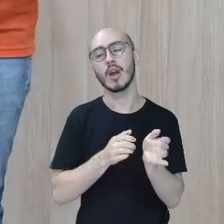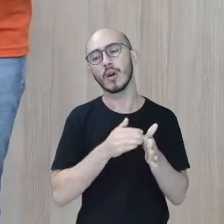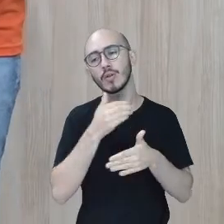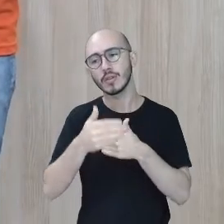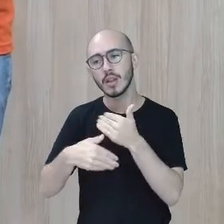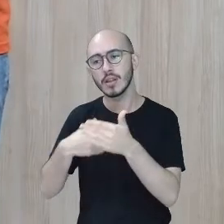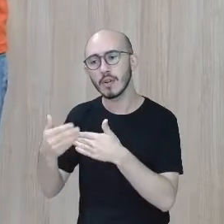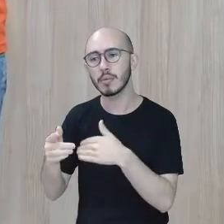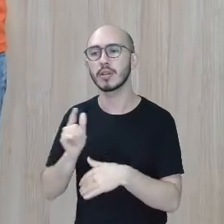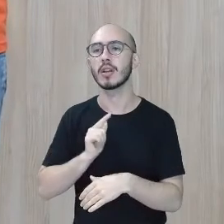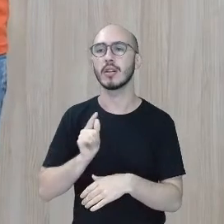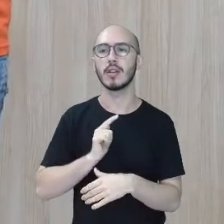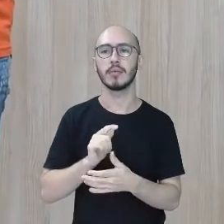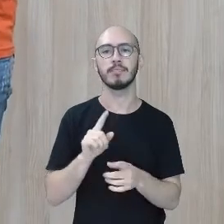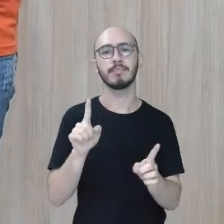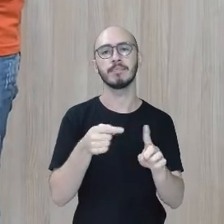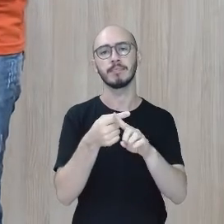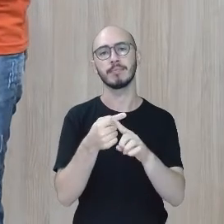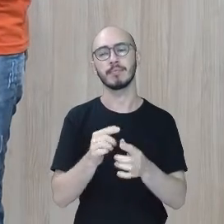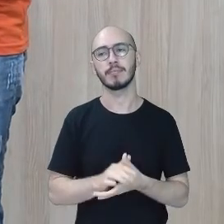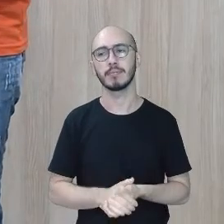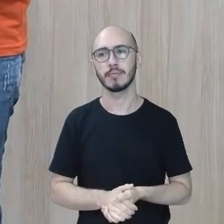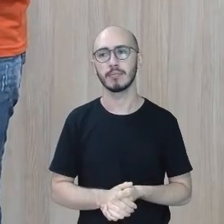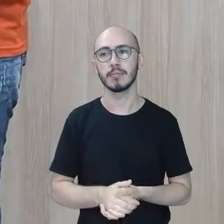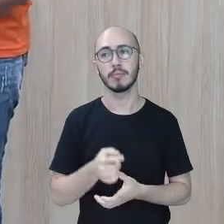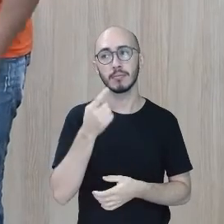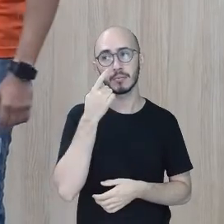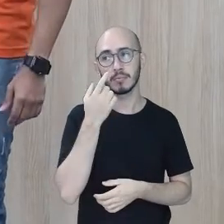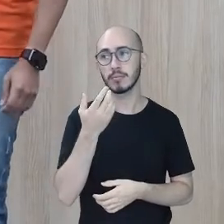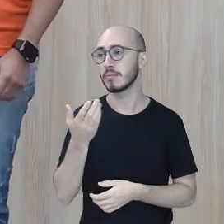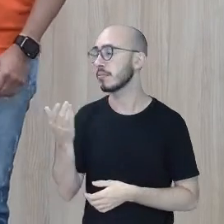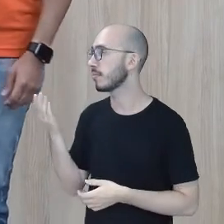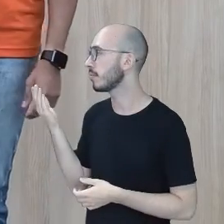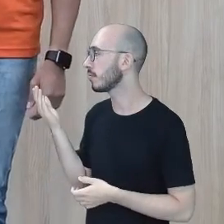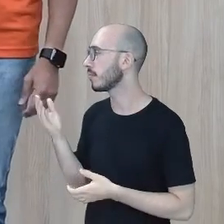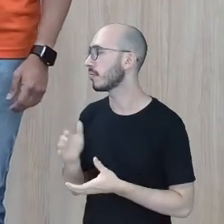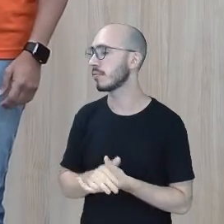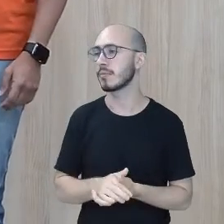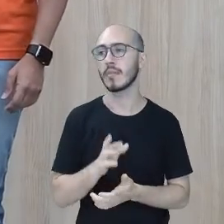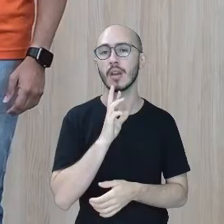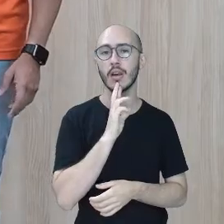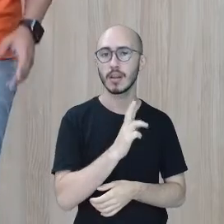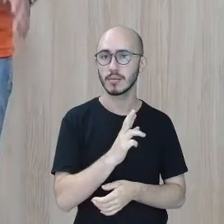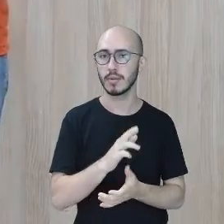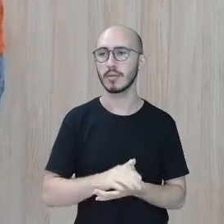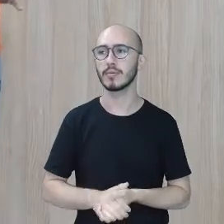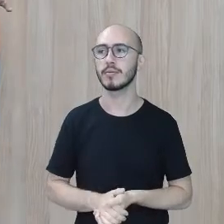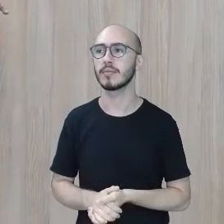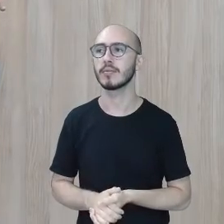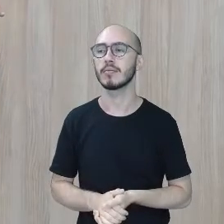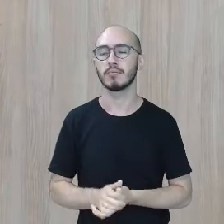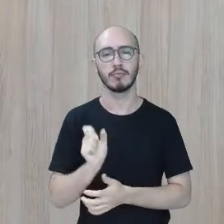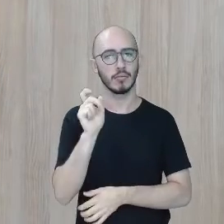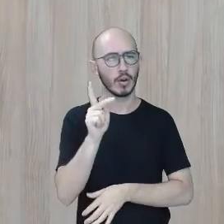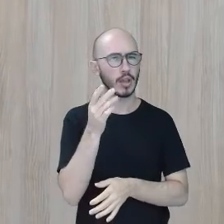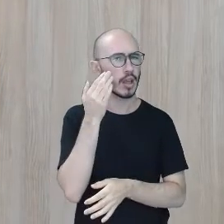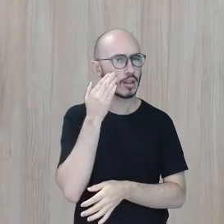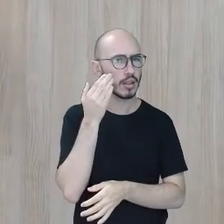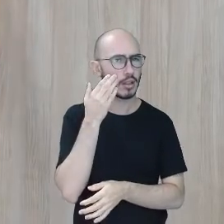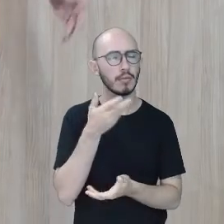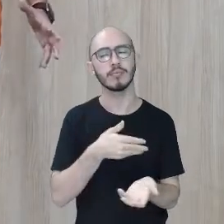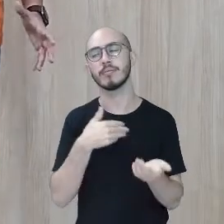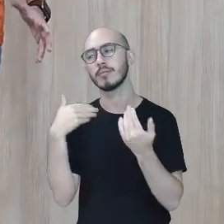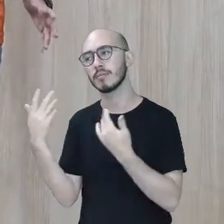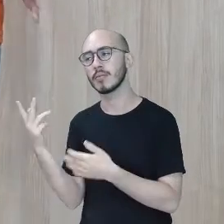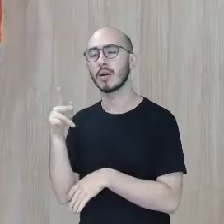desenvolvimento desse produto notável, certo? Então, a gente fica aí com essa resposta, certo? Tranquilinho até aí, vou passar